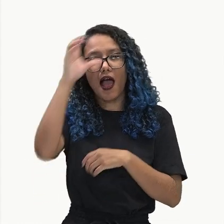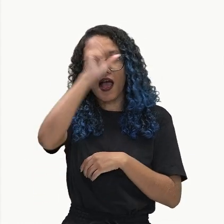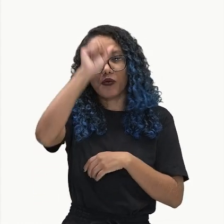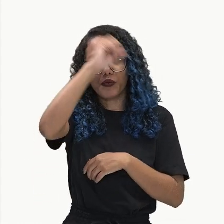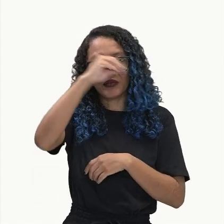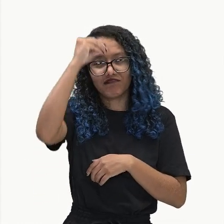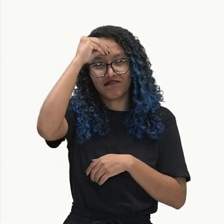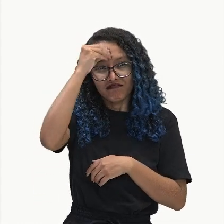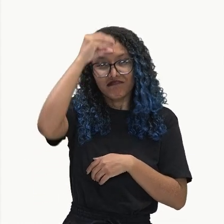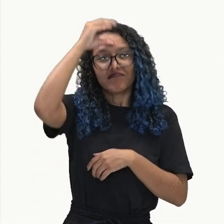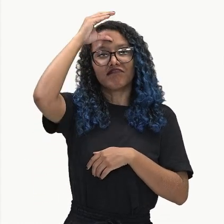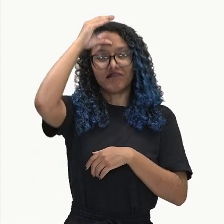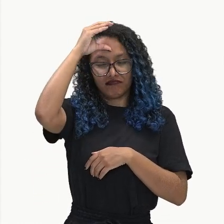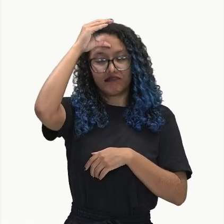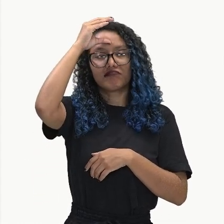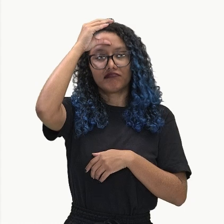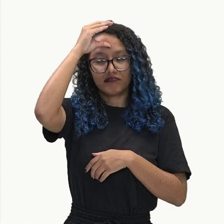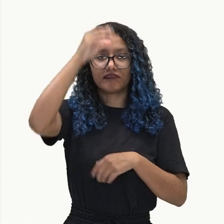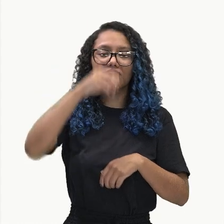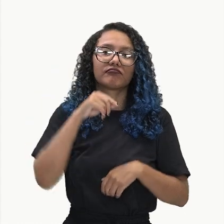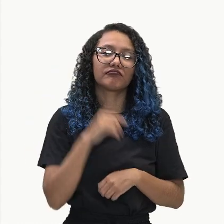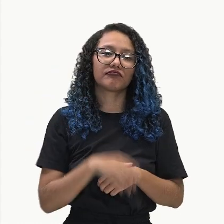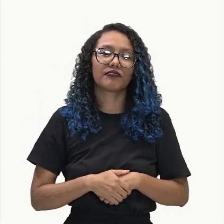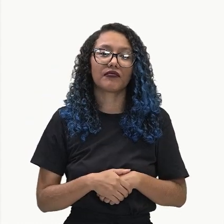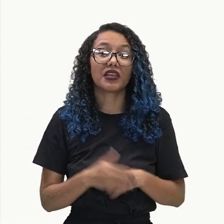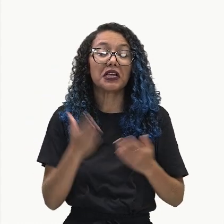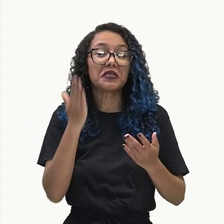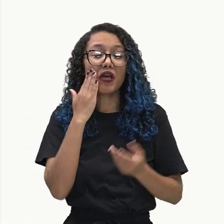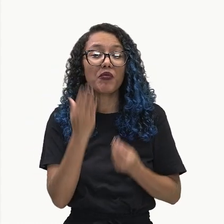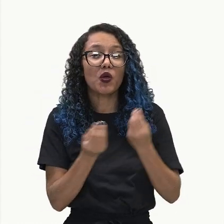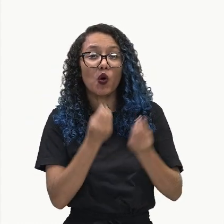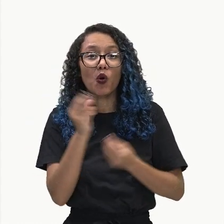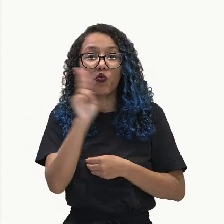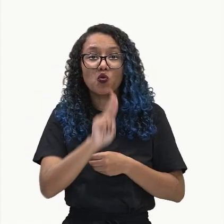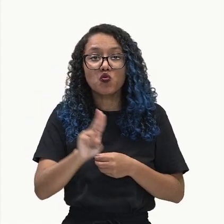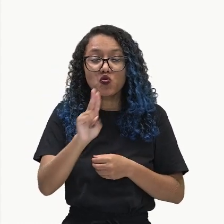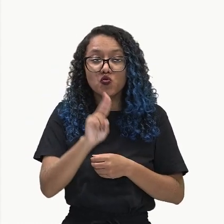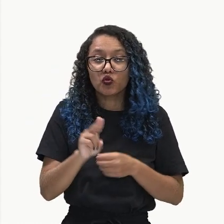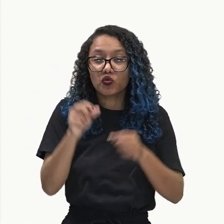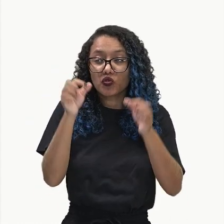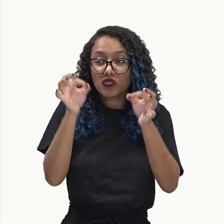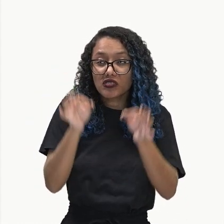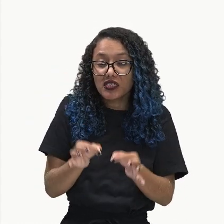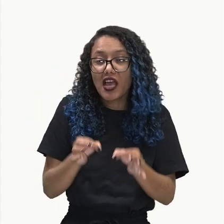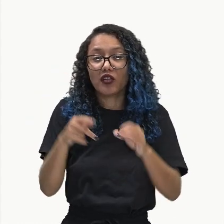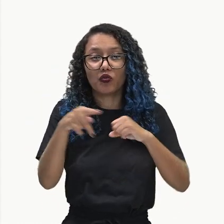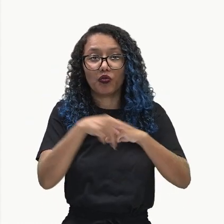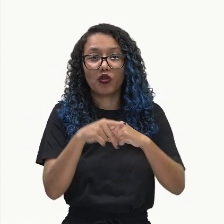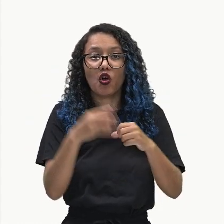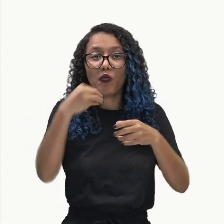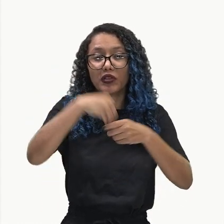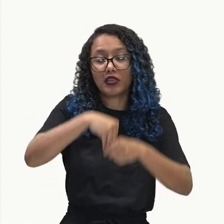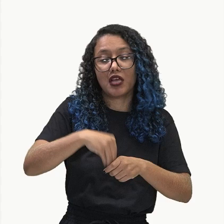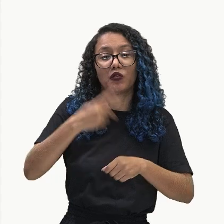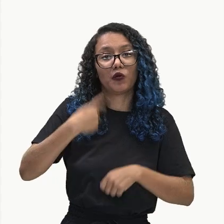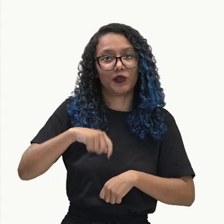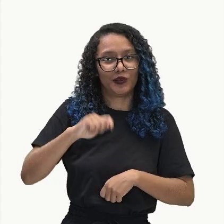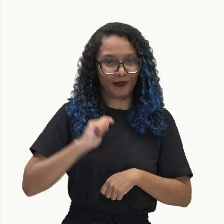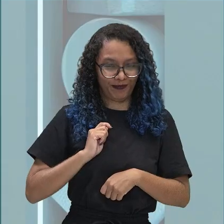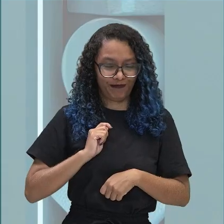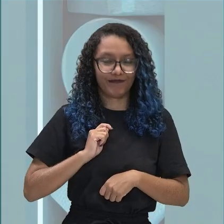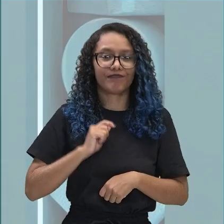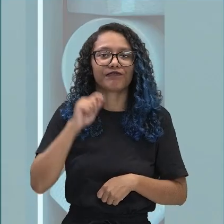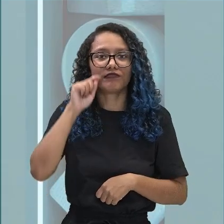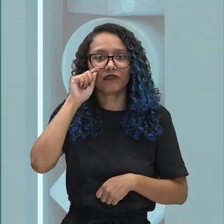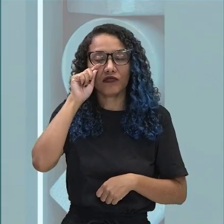como nós podemos utilizar os pronomes interrogativos na língua espanhola. Então, agora nós